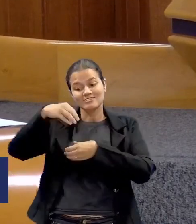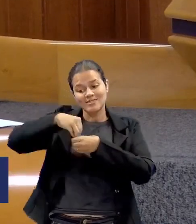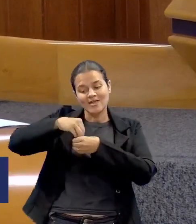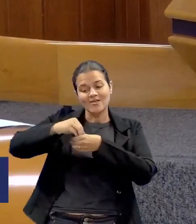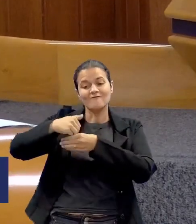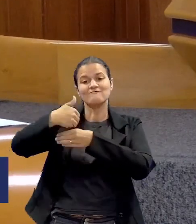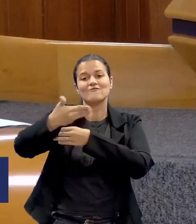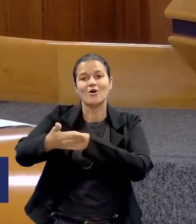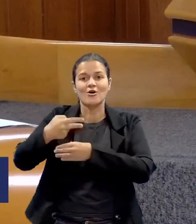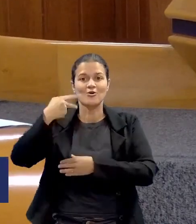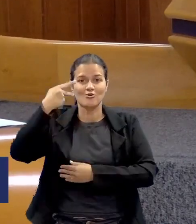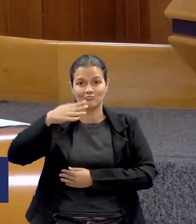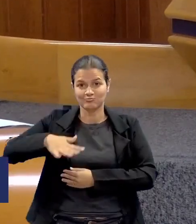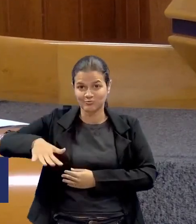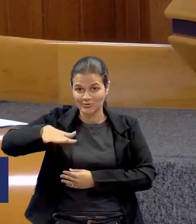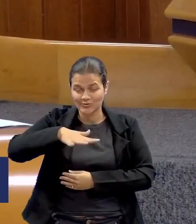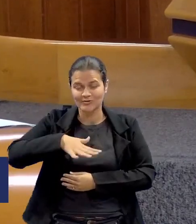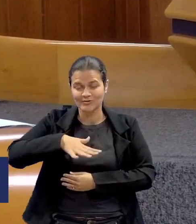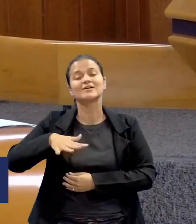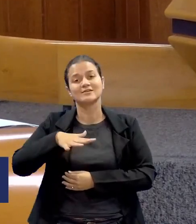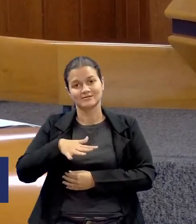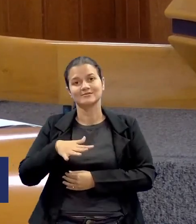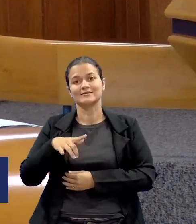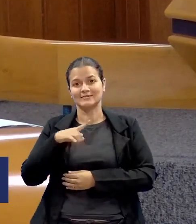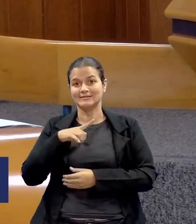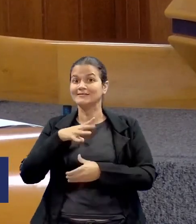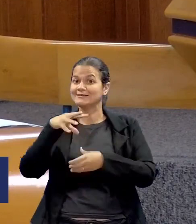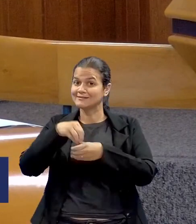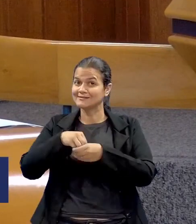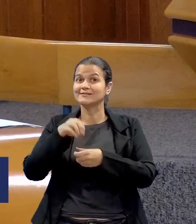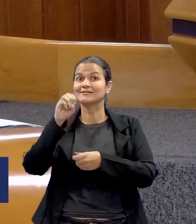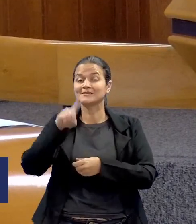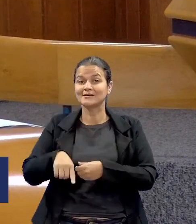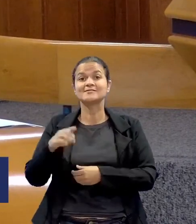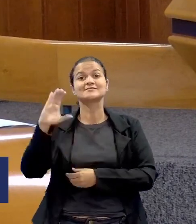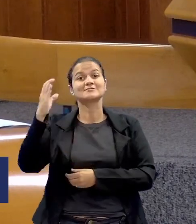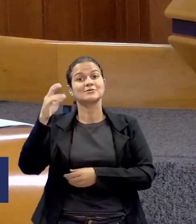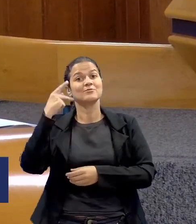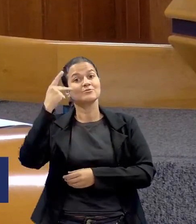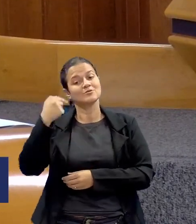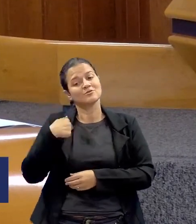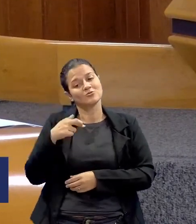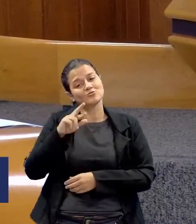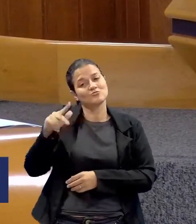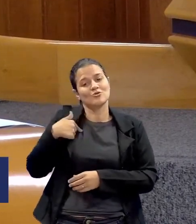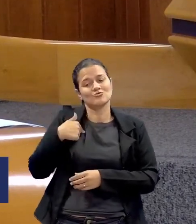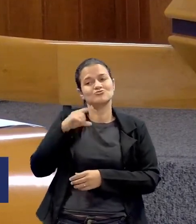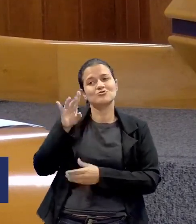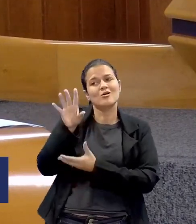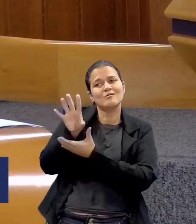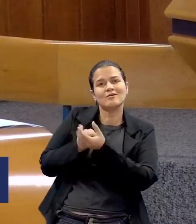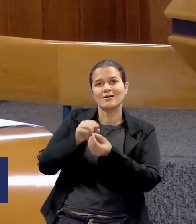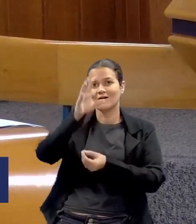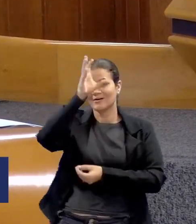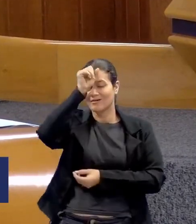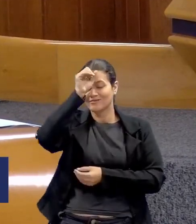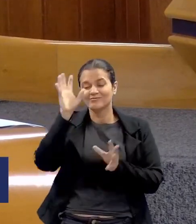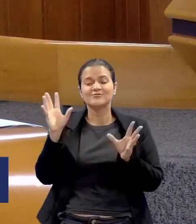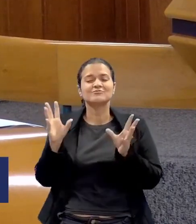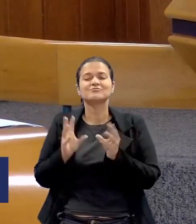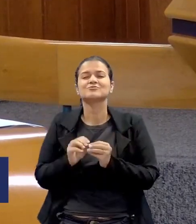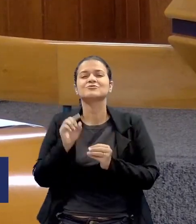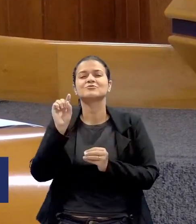política a que pertence. Isso é de um cientista político, só sou um aprendiz. Terminando, um salve